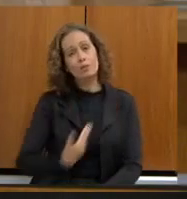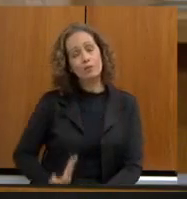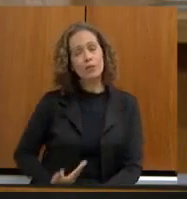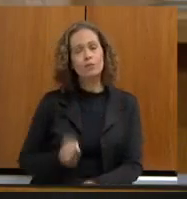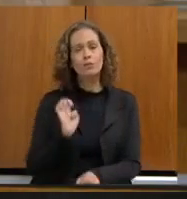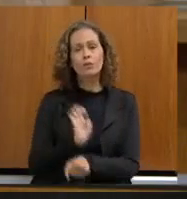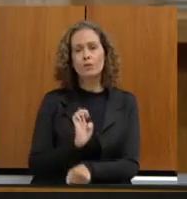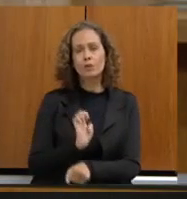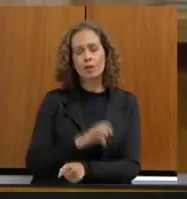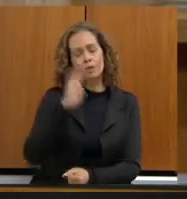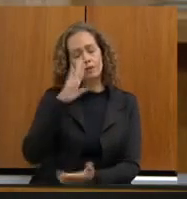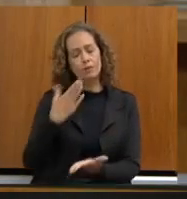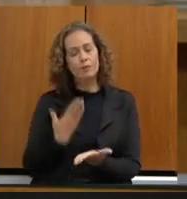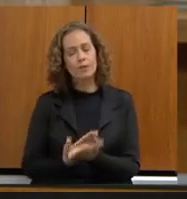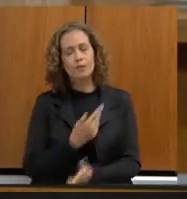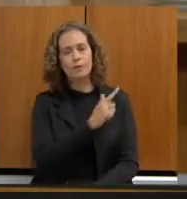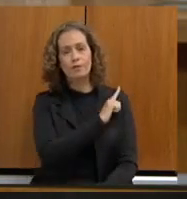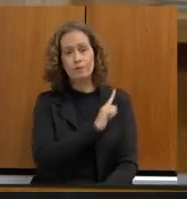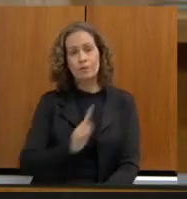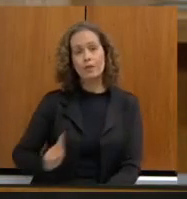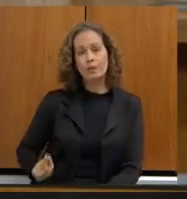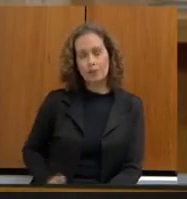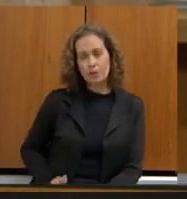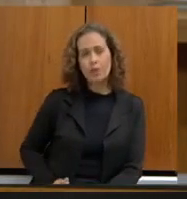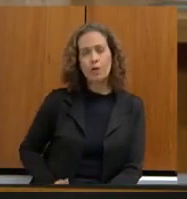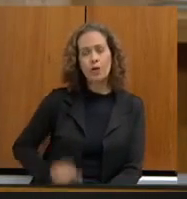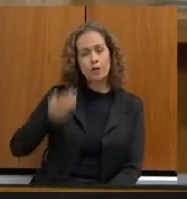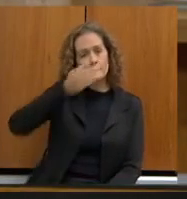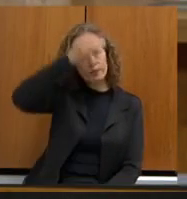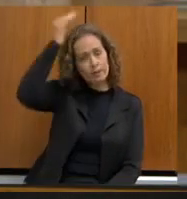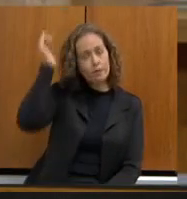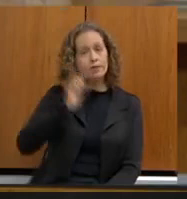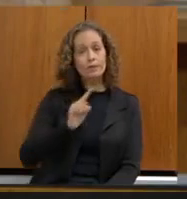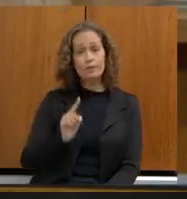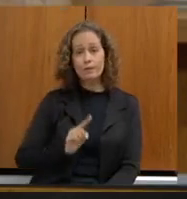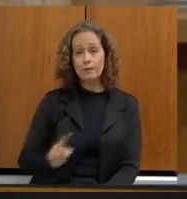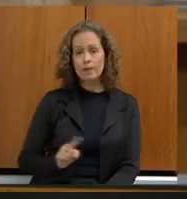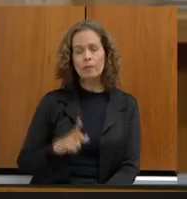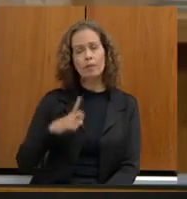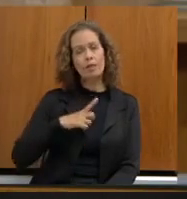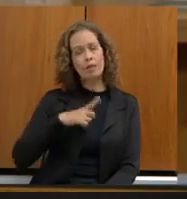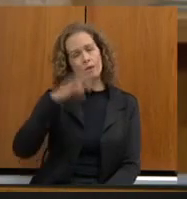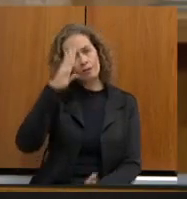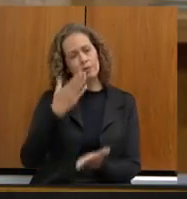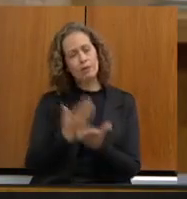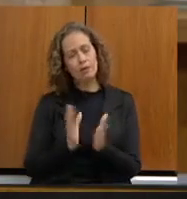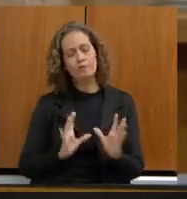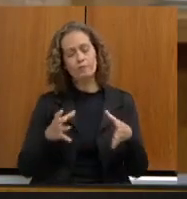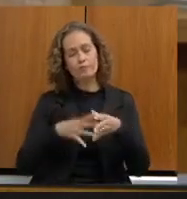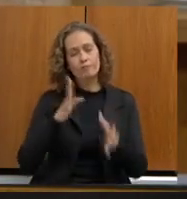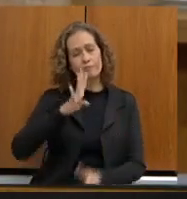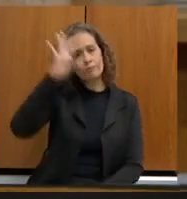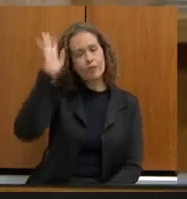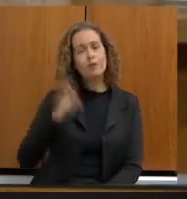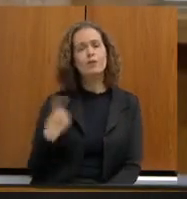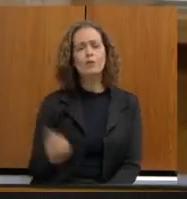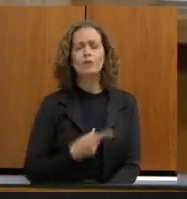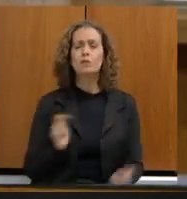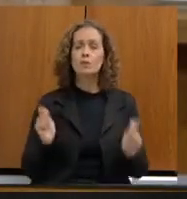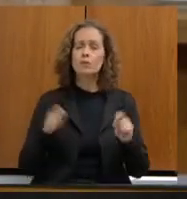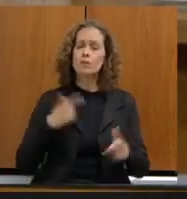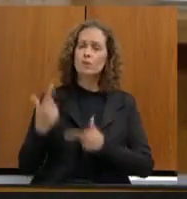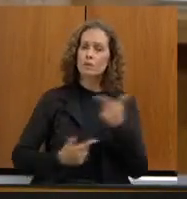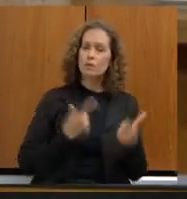governo do estado a confiança que o governador Romeu Zema tem tido no nosso comando e no nosso corpo de bombeiros fazendo com que possamos trabalhar